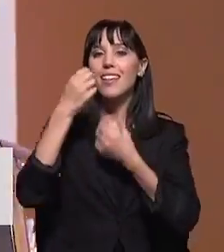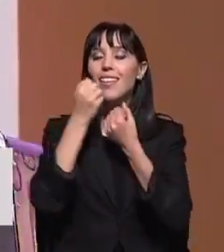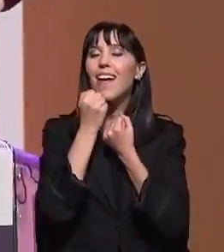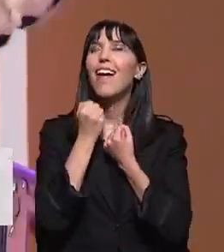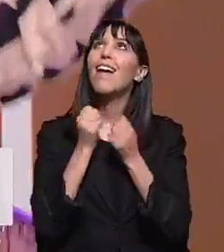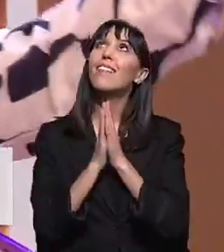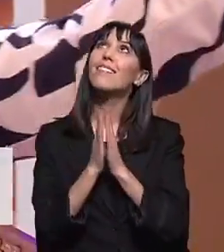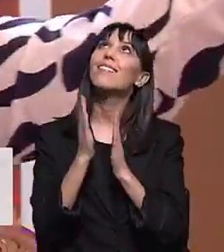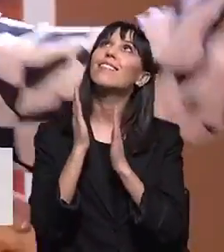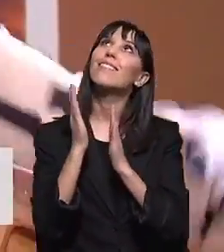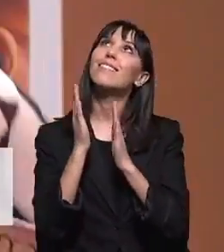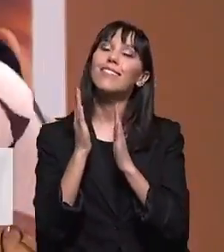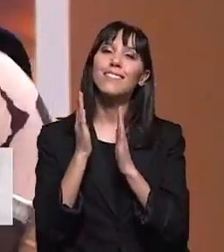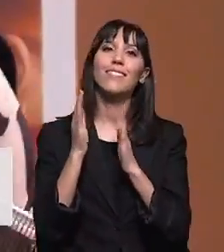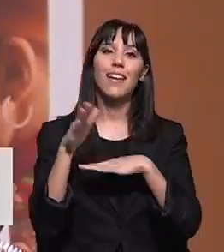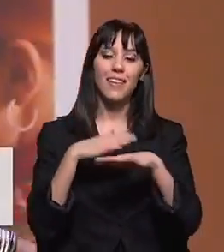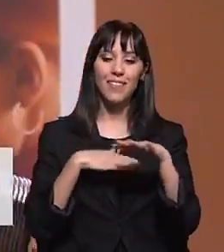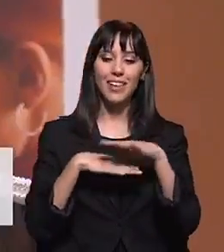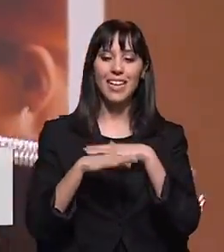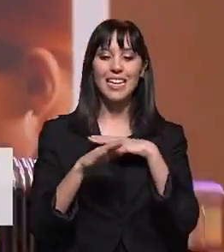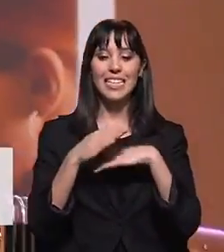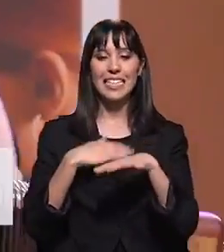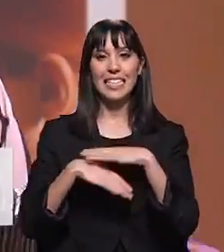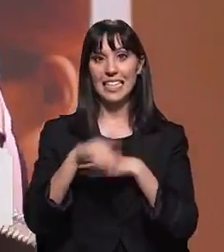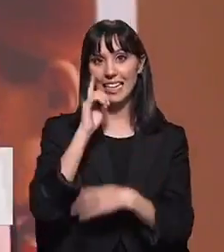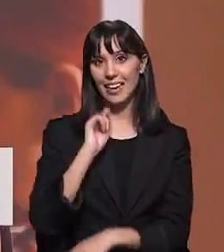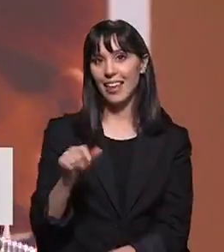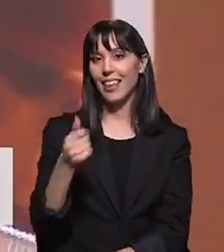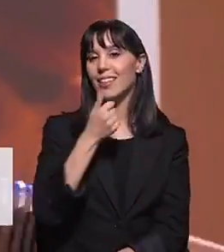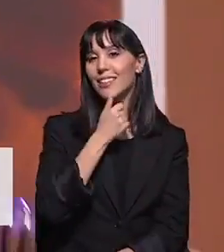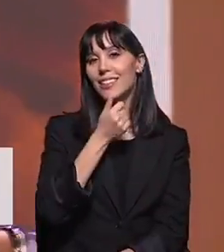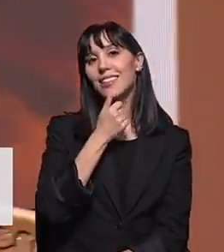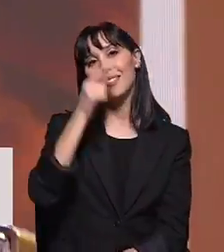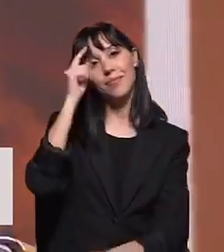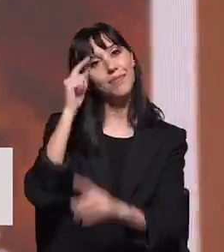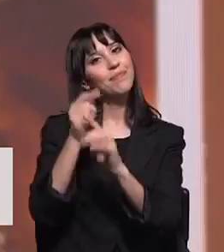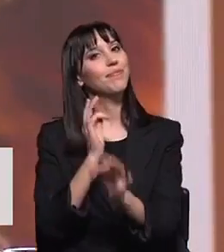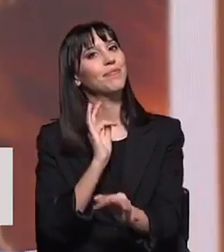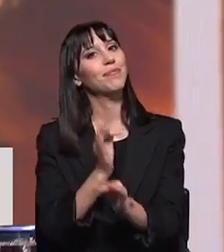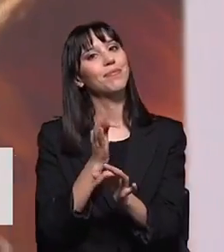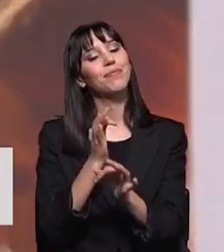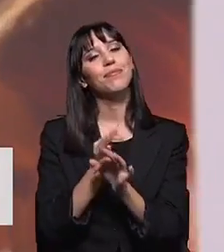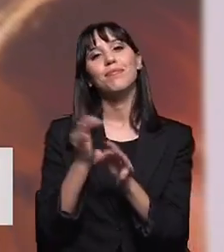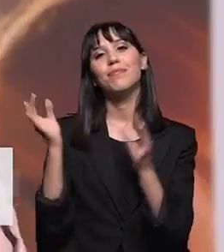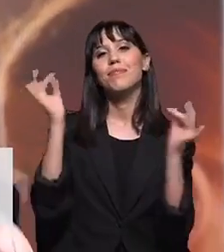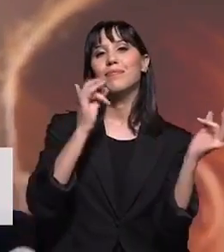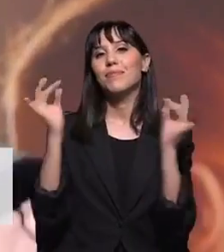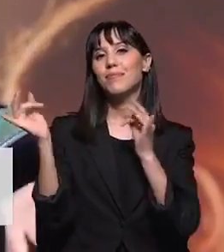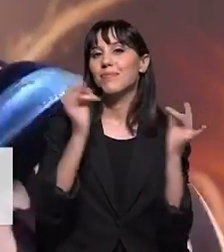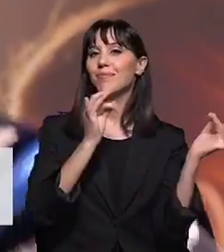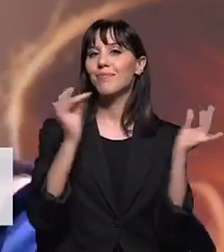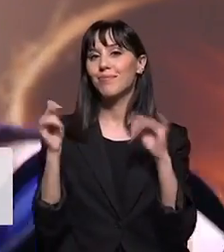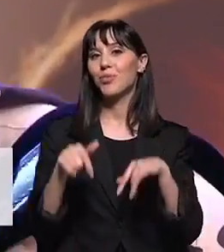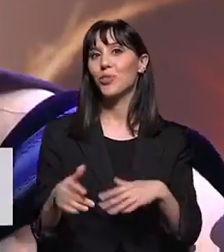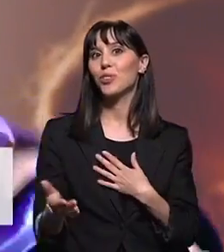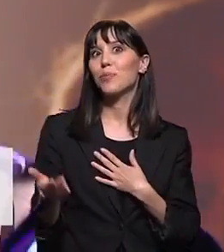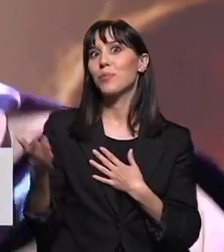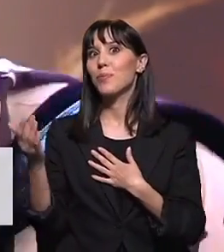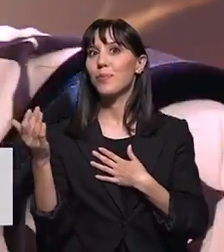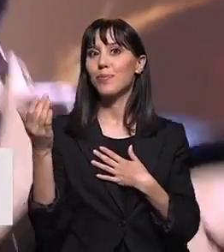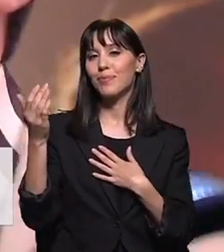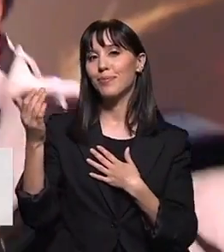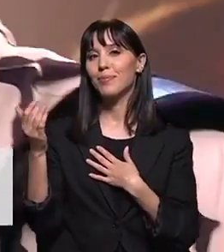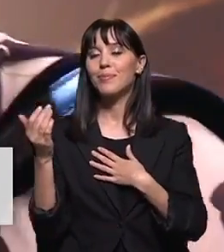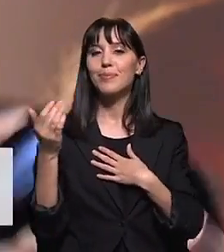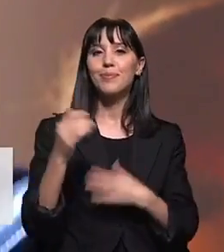santo para fazer o que ela quer. E para comemorar o lindo malhão, hoje quer dançar